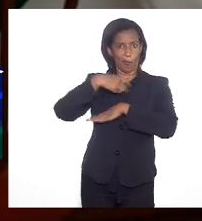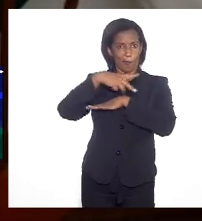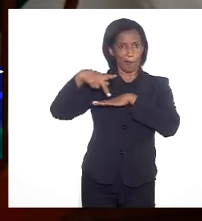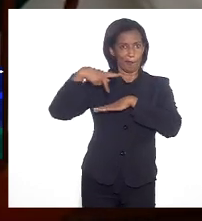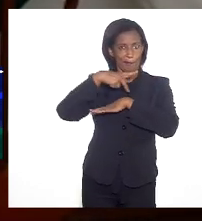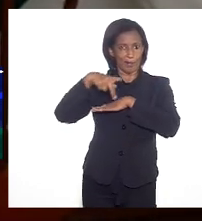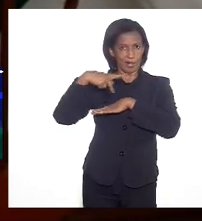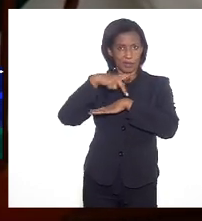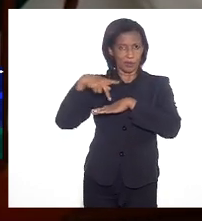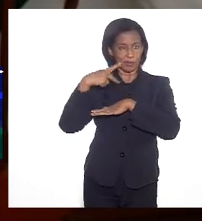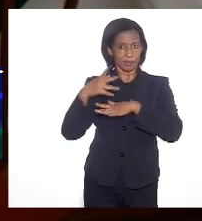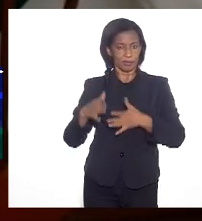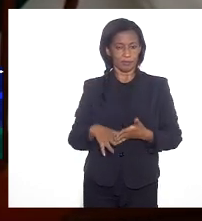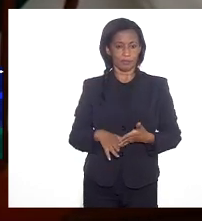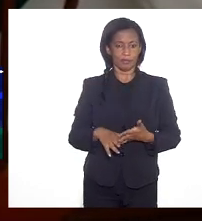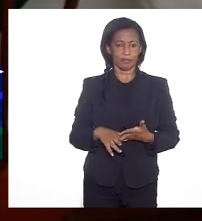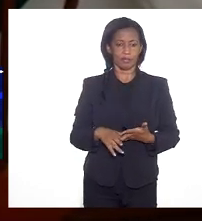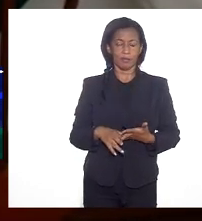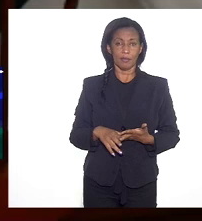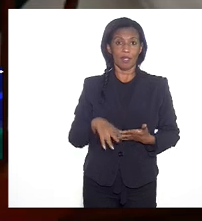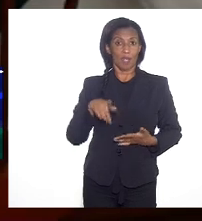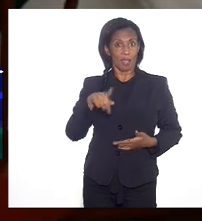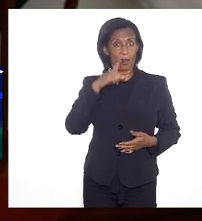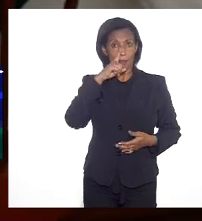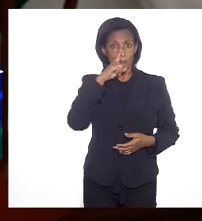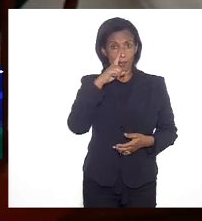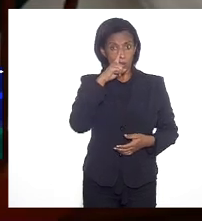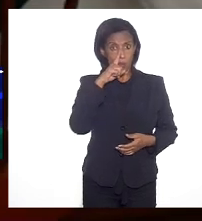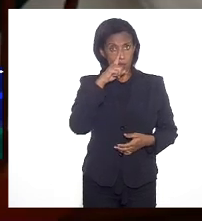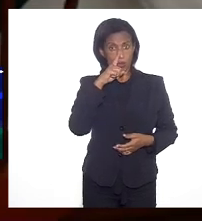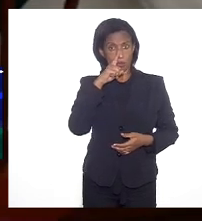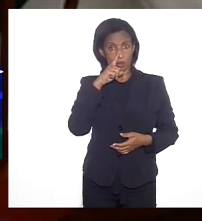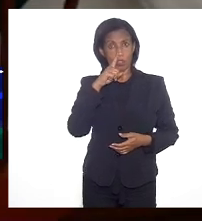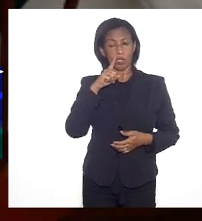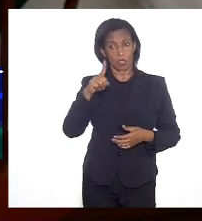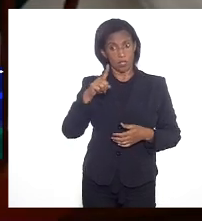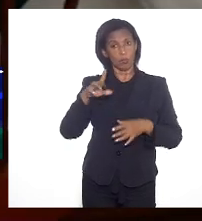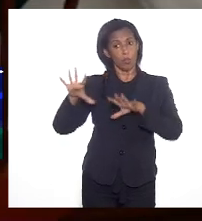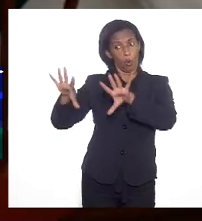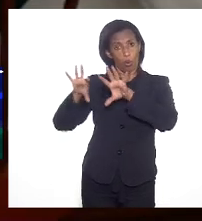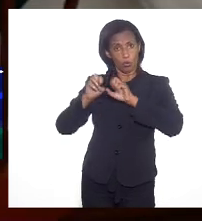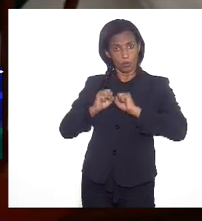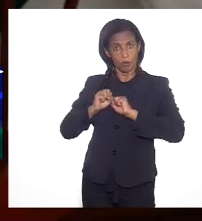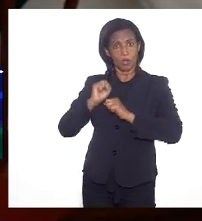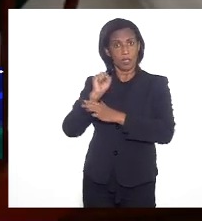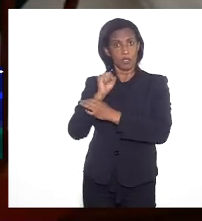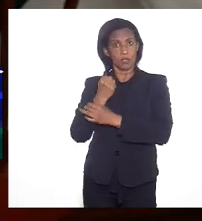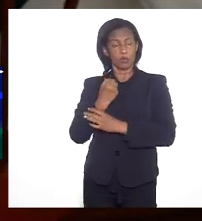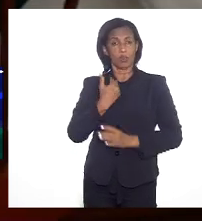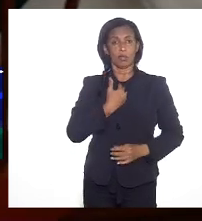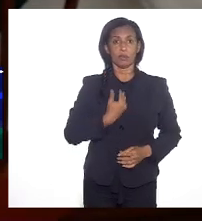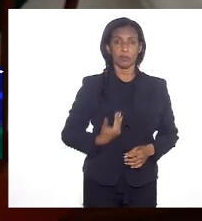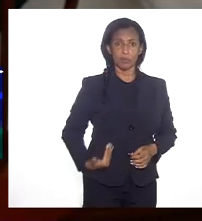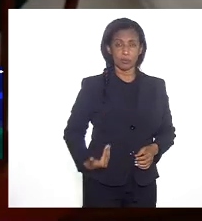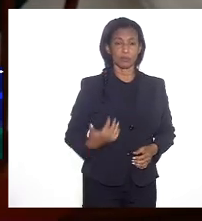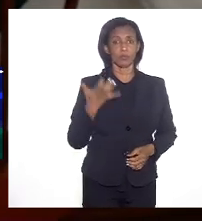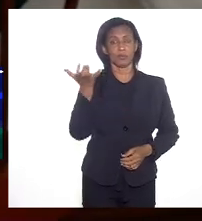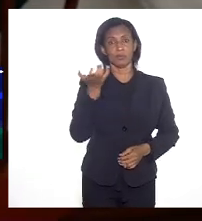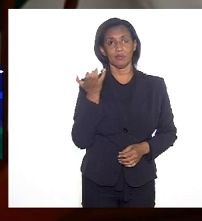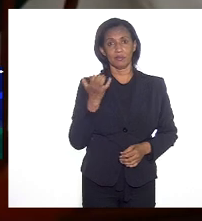cá, é muito grave, é muito perigoso e isso pode contaminar a segurança pública. Então, gostaria de deixar aqui a minha contribuição,